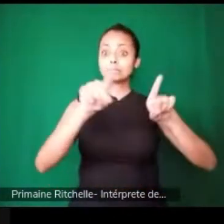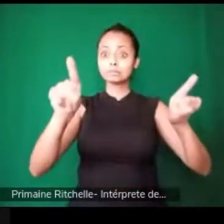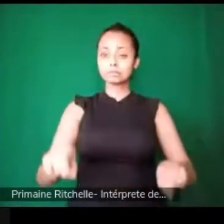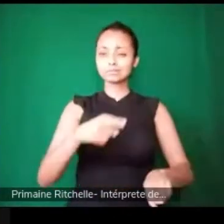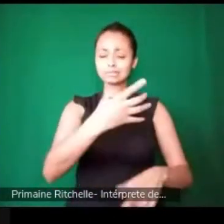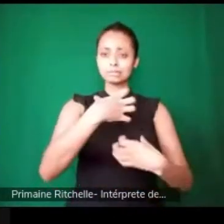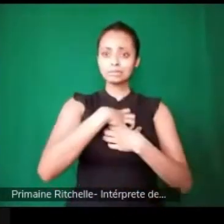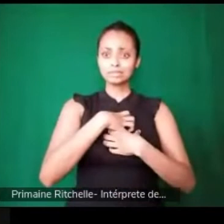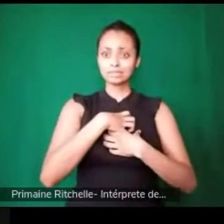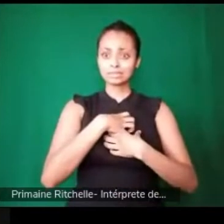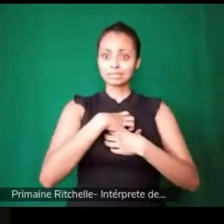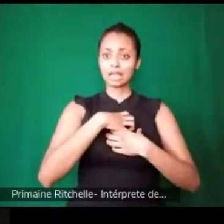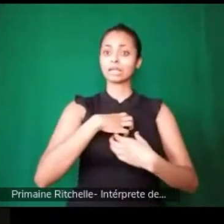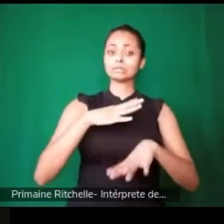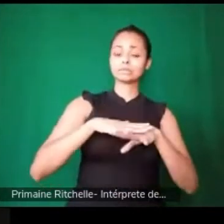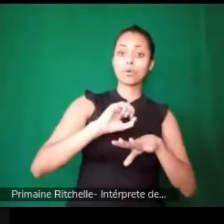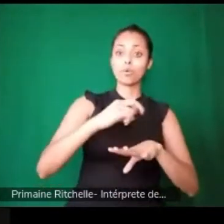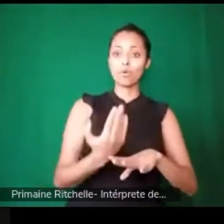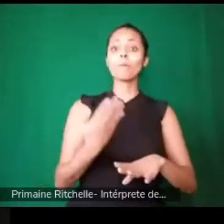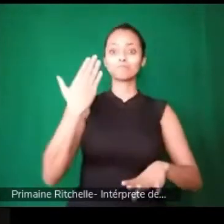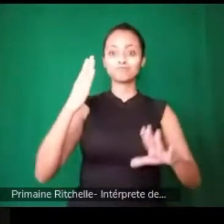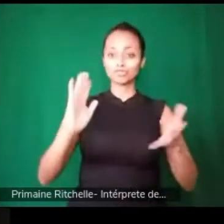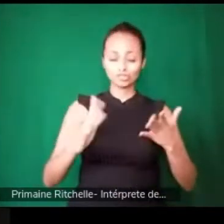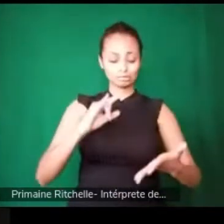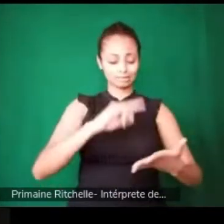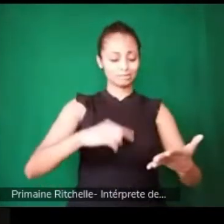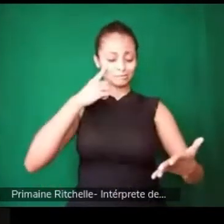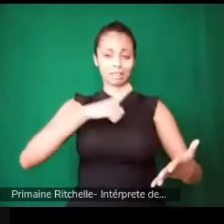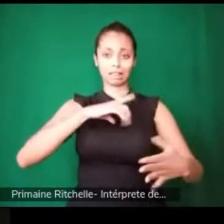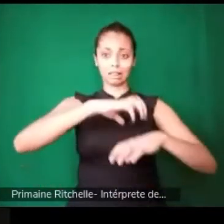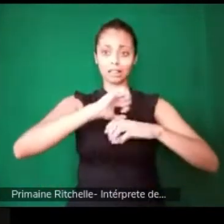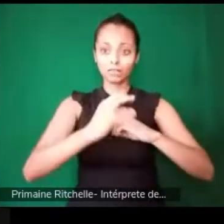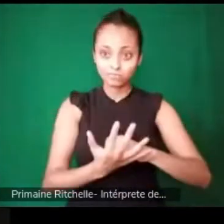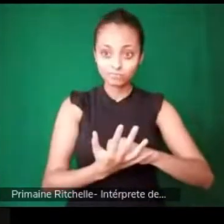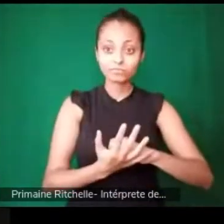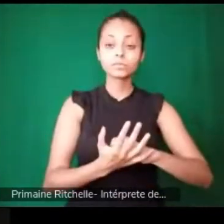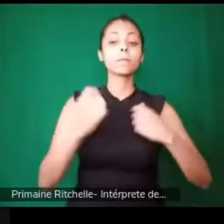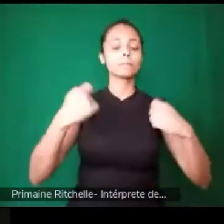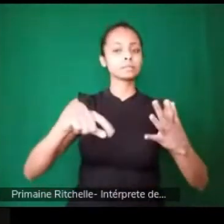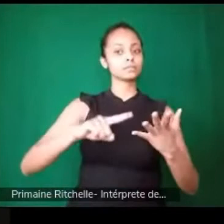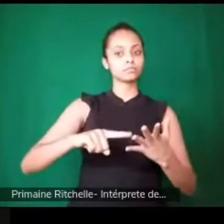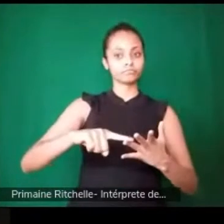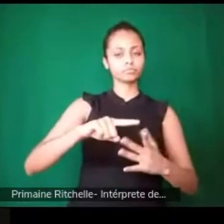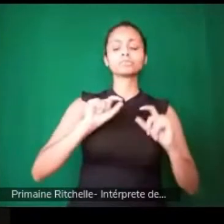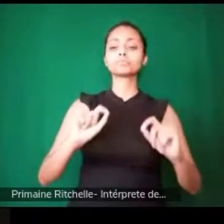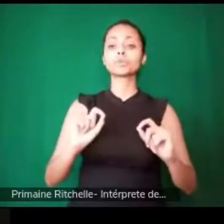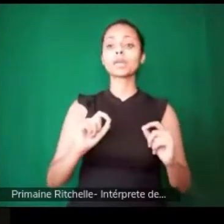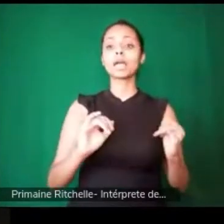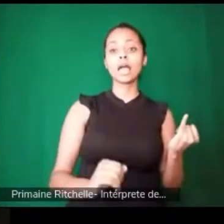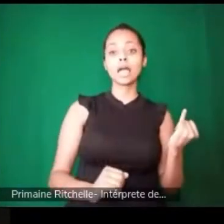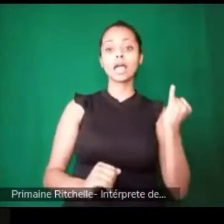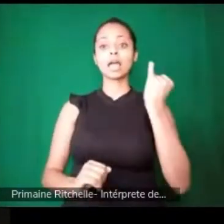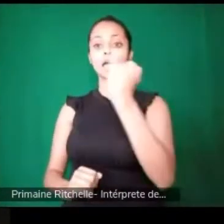Covid confirmado, quais os passos que ele deve seguir? Primeiro passo, comunicar o diagnóstico à CAS através do